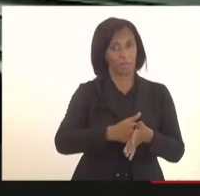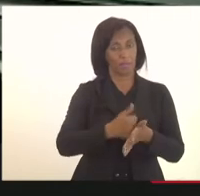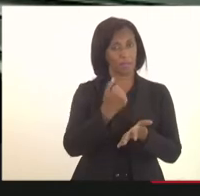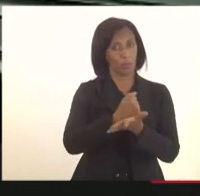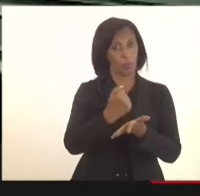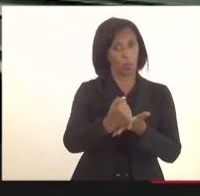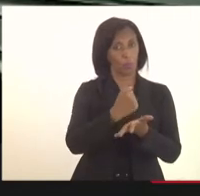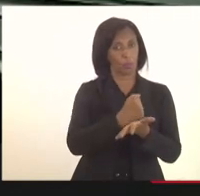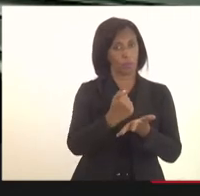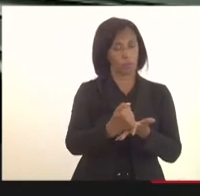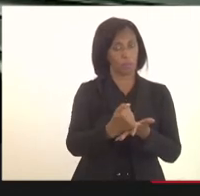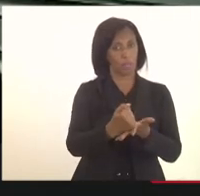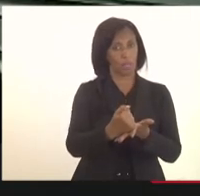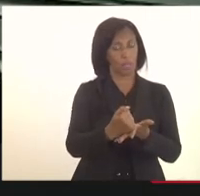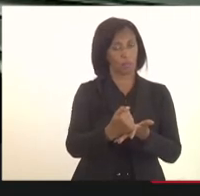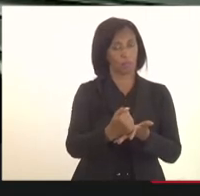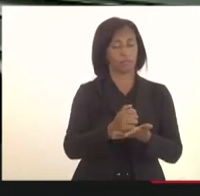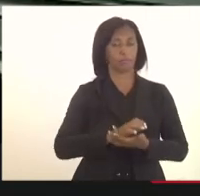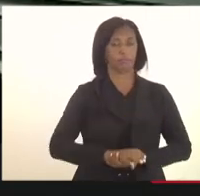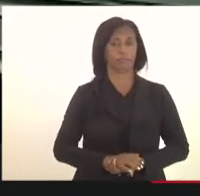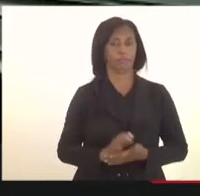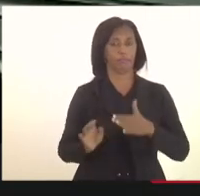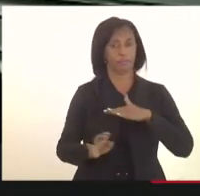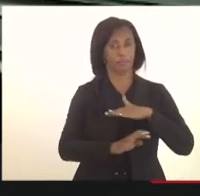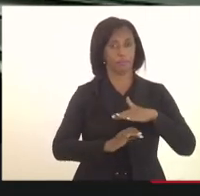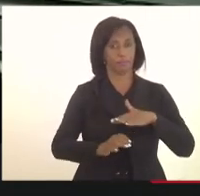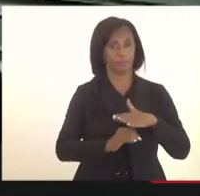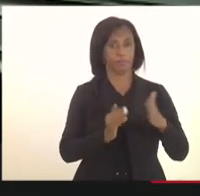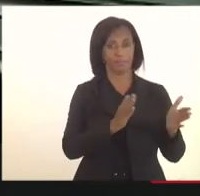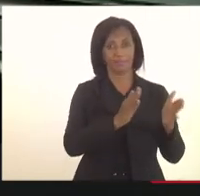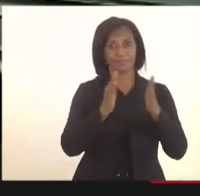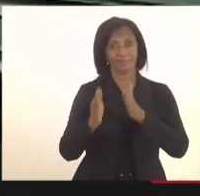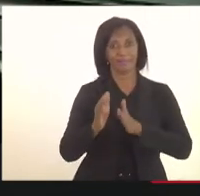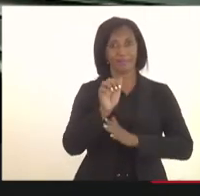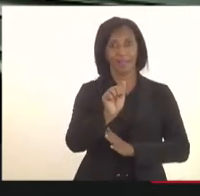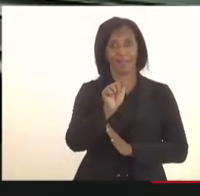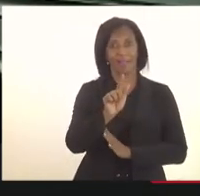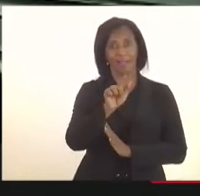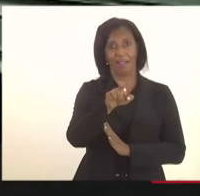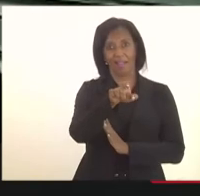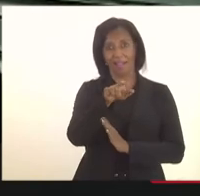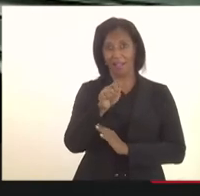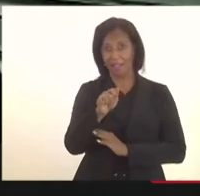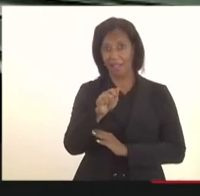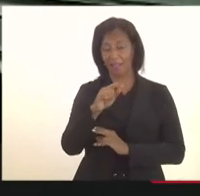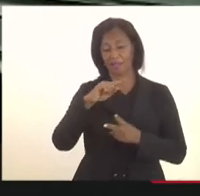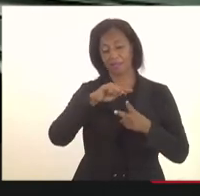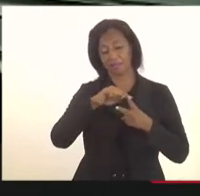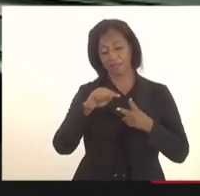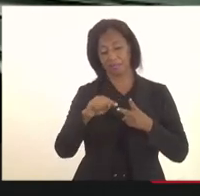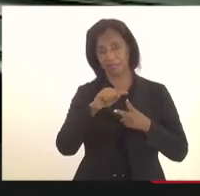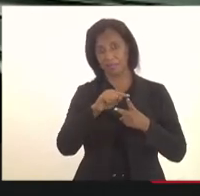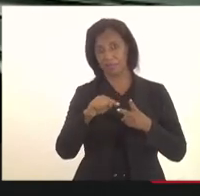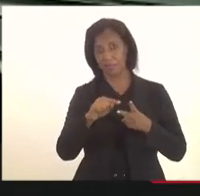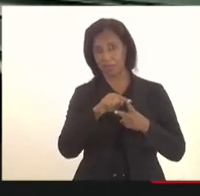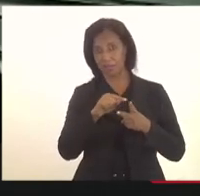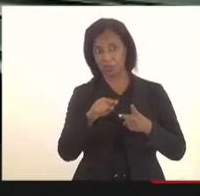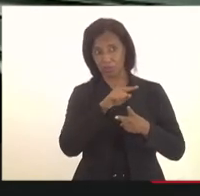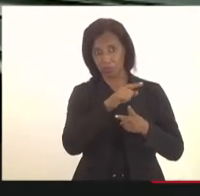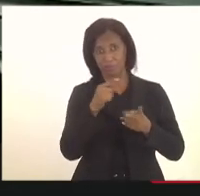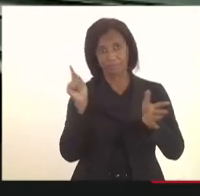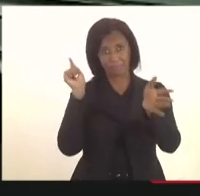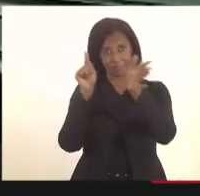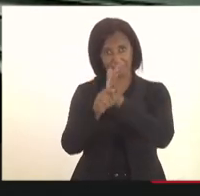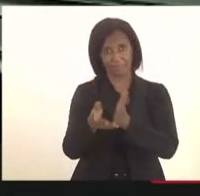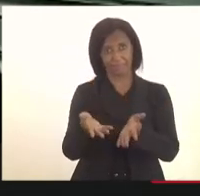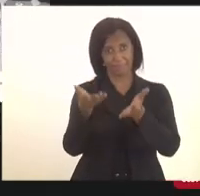contratos de concessão. Eu passo para o doutor Alex Mendes as mesmas duas questões que levantou o doutor Luiz Cláudio